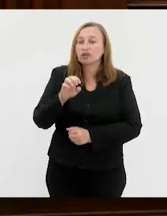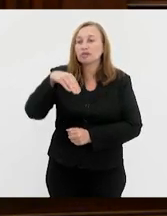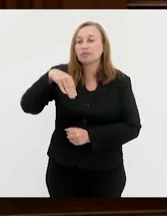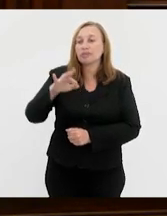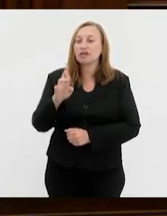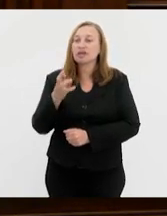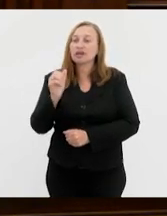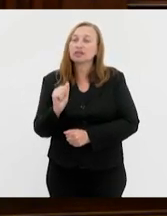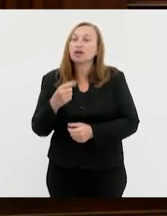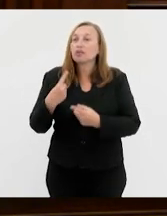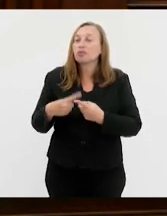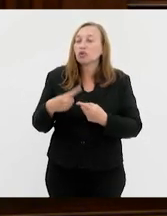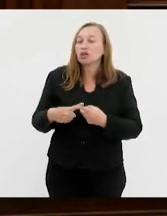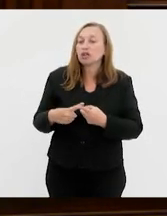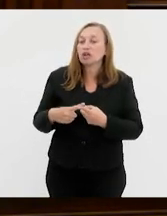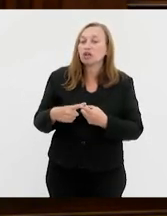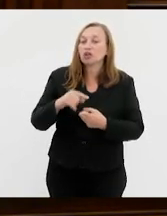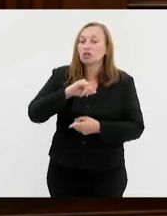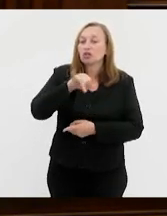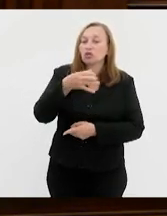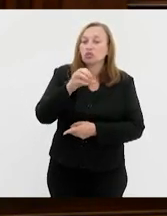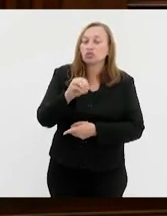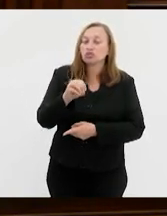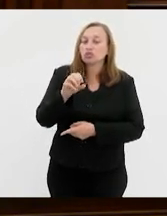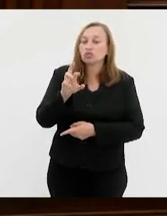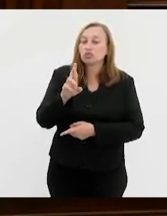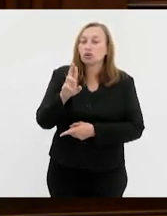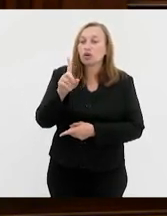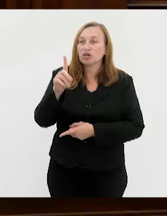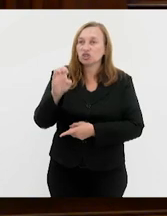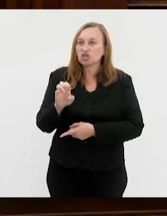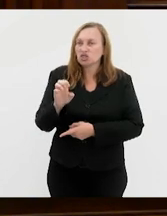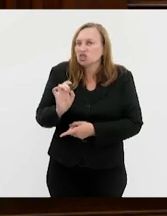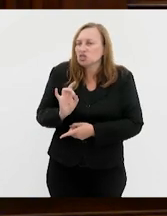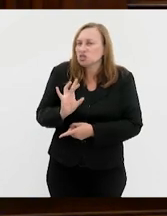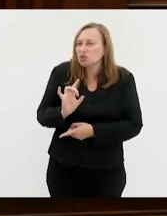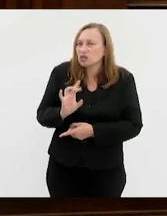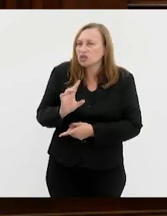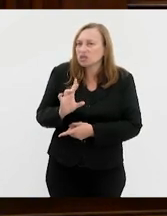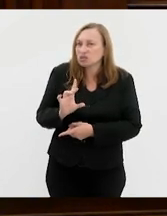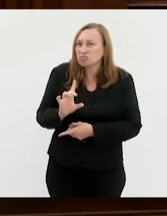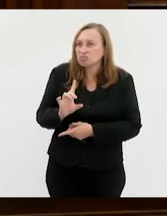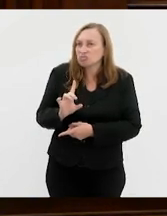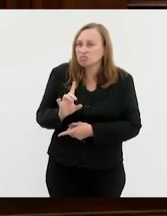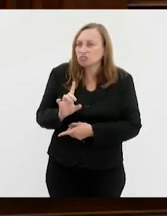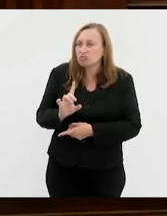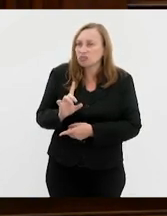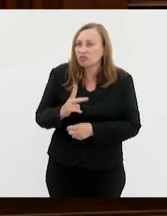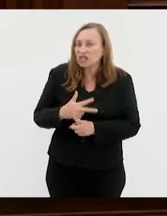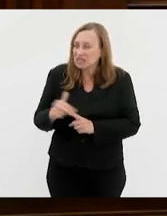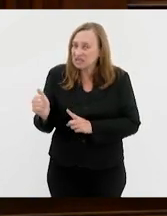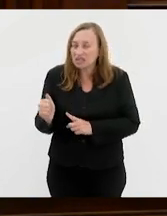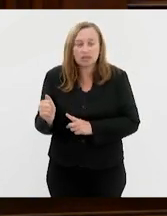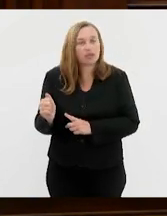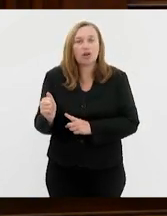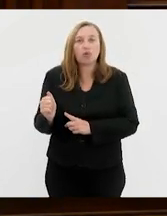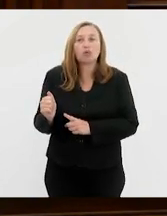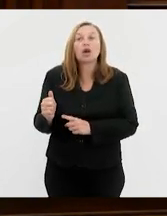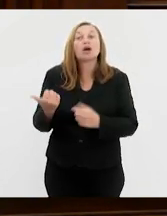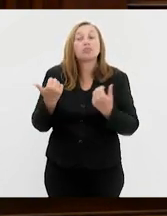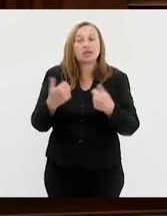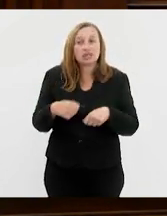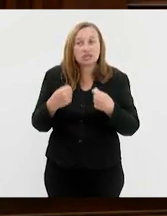Porque o Jorge Miranda, como eu digo, não andaria sozinho. Se não houvesse, se ele não tivesse